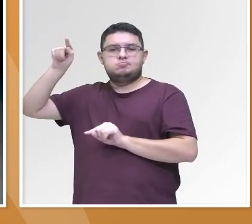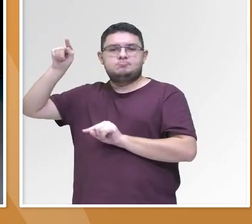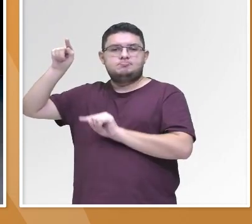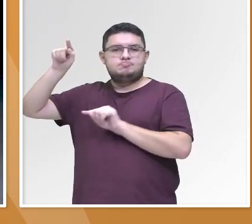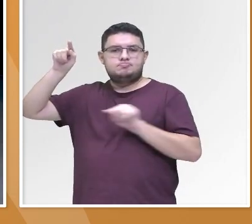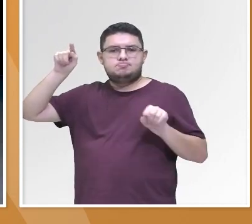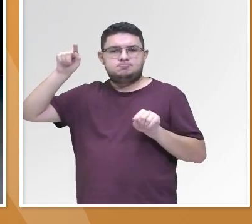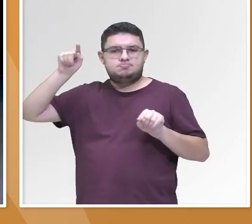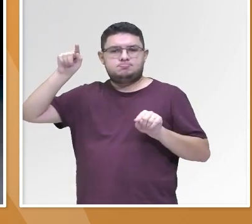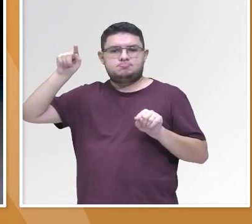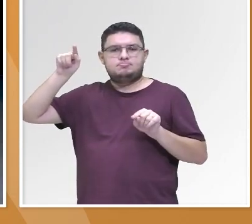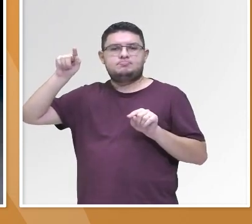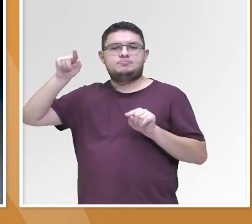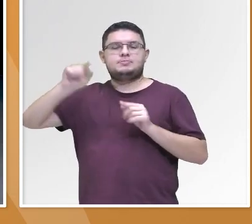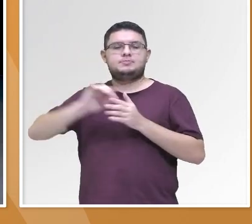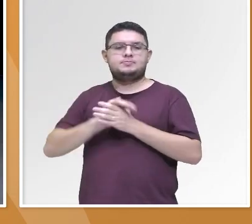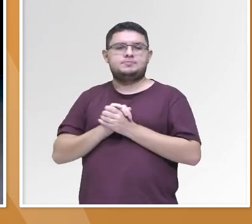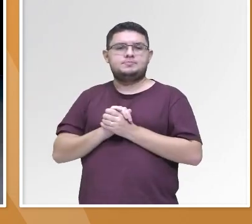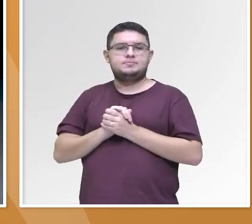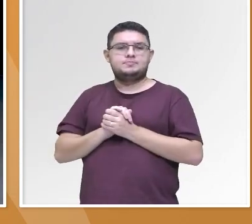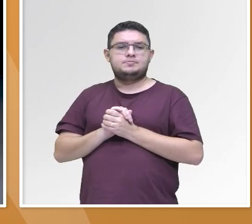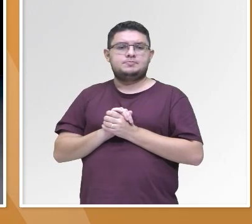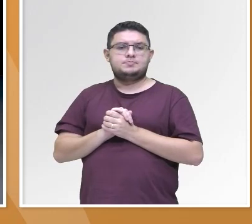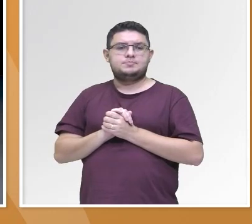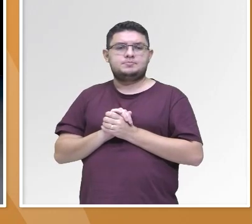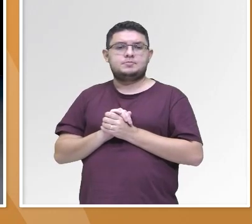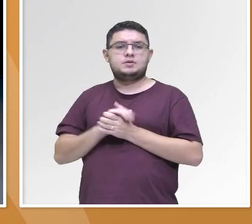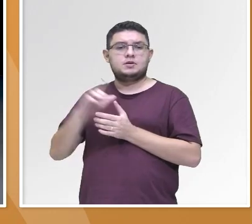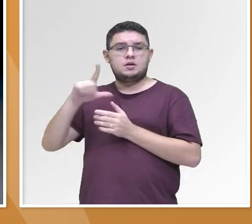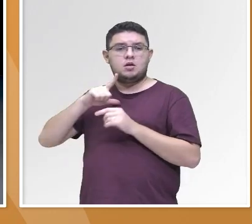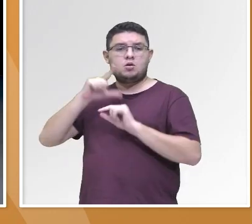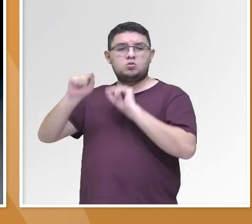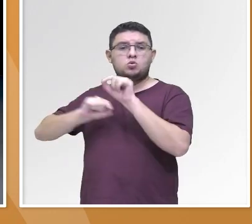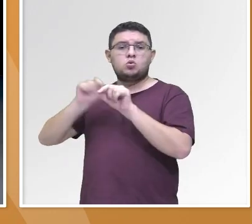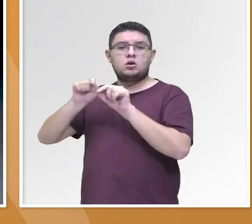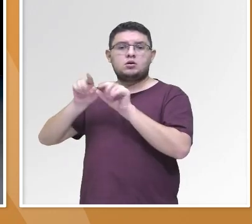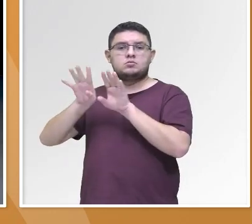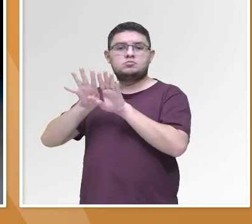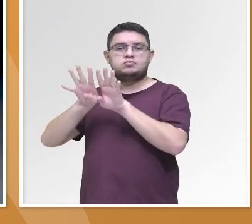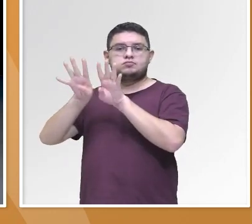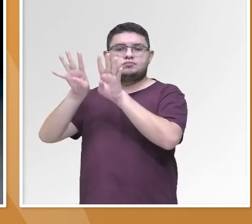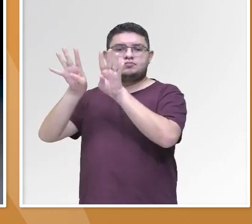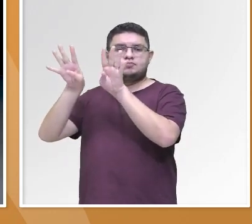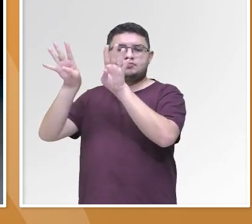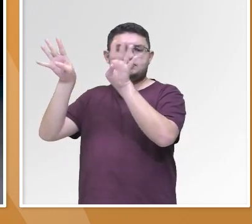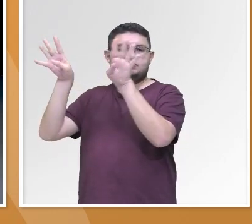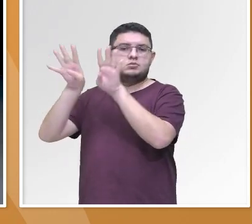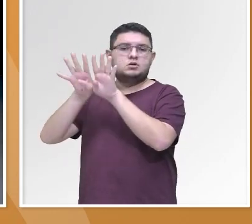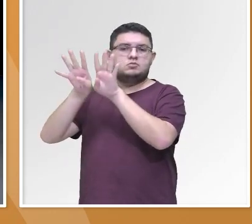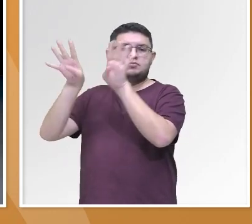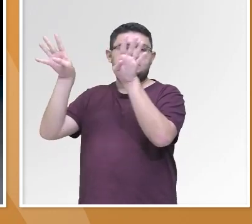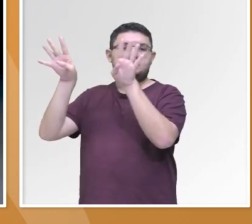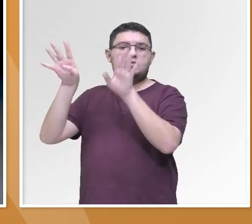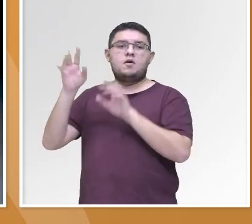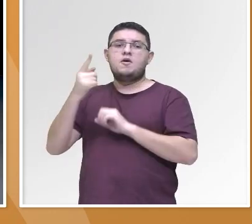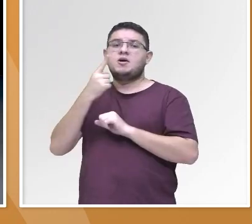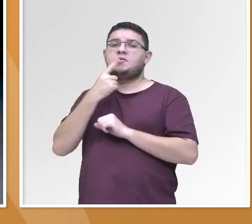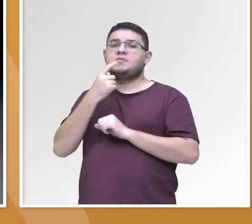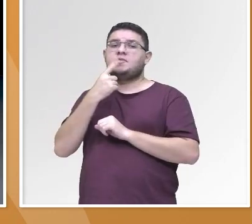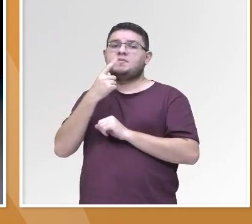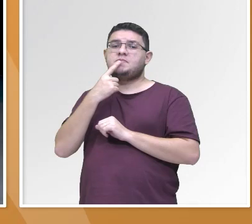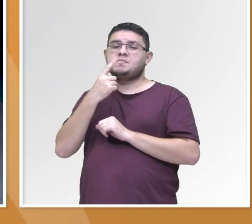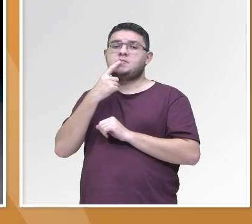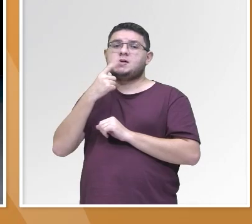onde essas pessoas capturadas foram levadas. Em verde, você tem para as Américas, e em vermelho para o Oriente